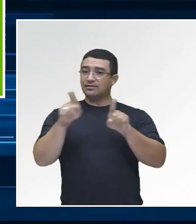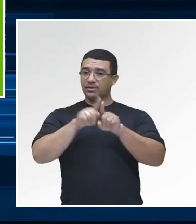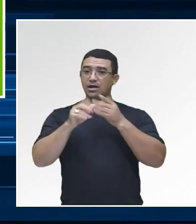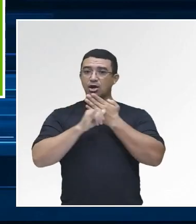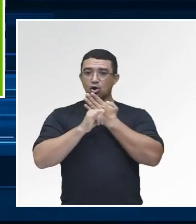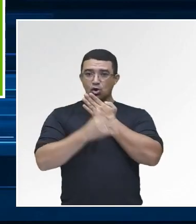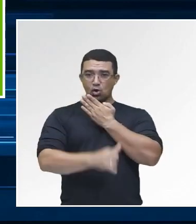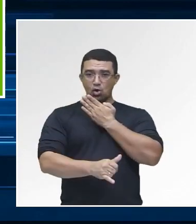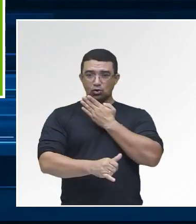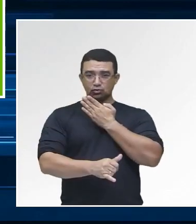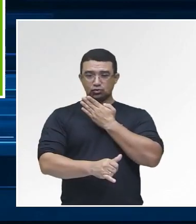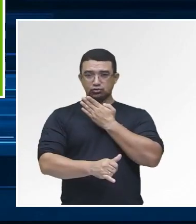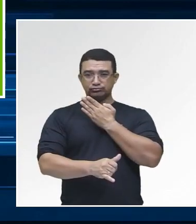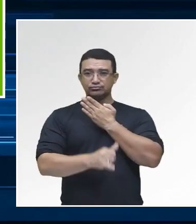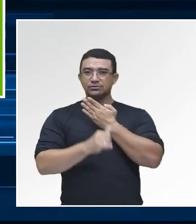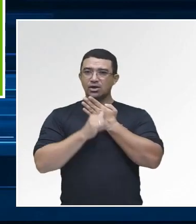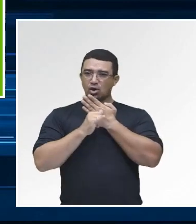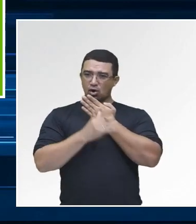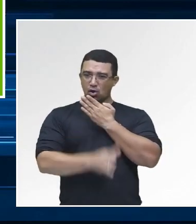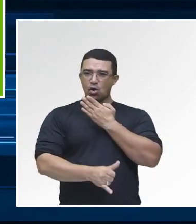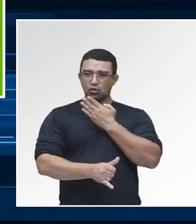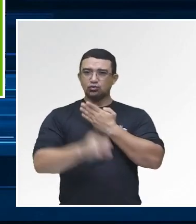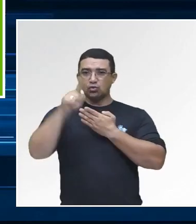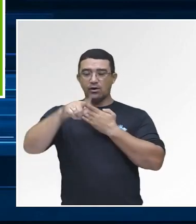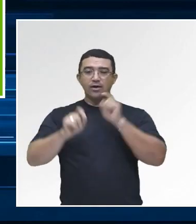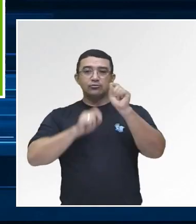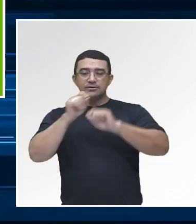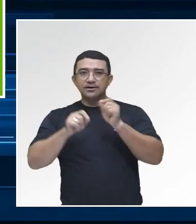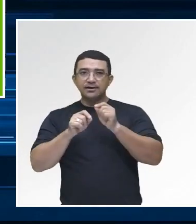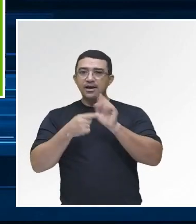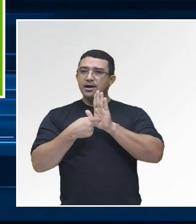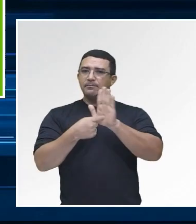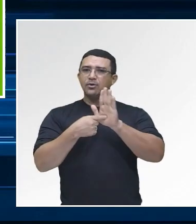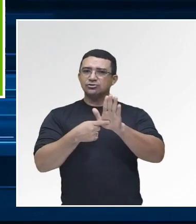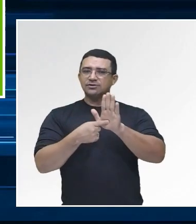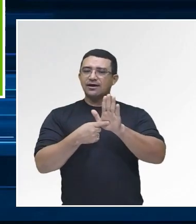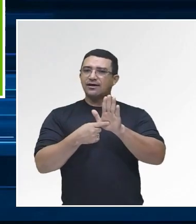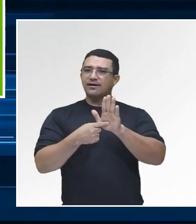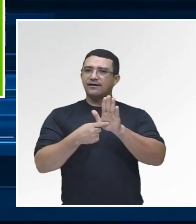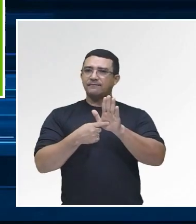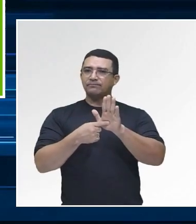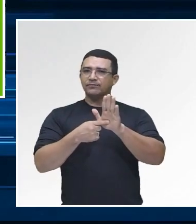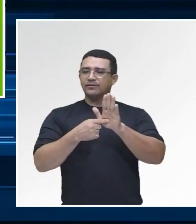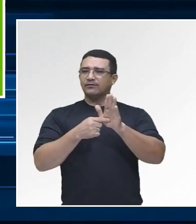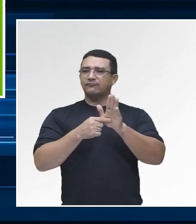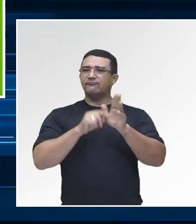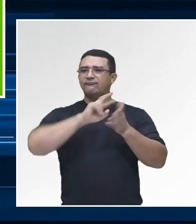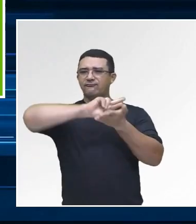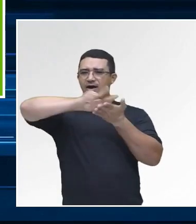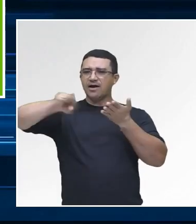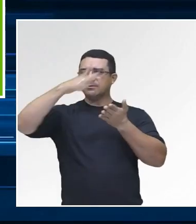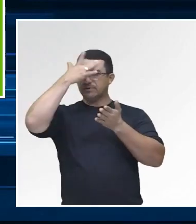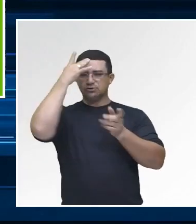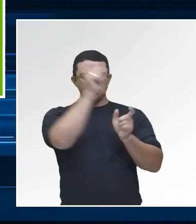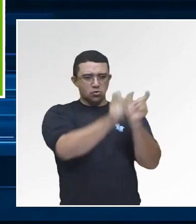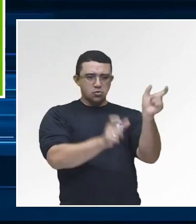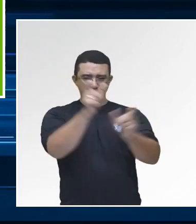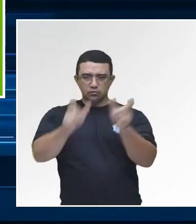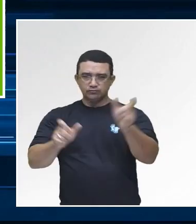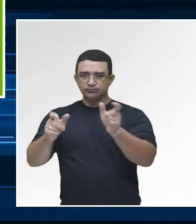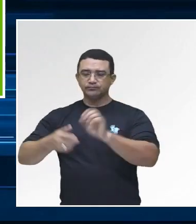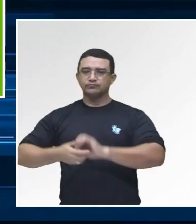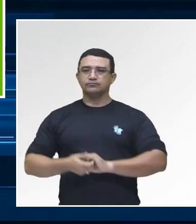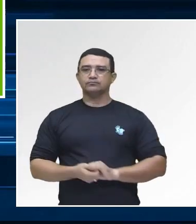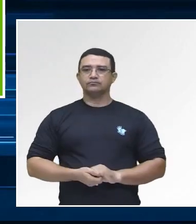é desenrolar uma trama, né? Uma situação envolvendo vários personagens. A crônica, já